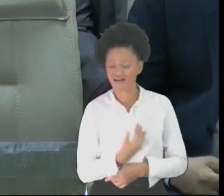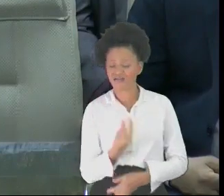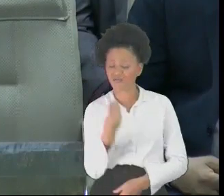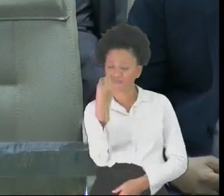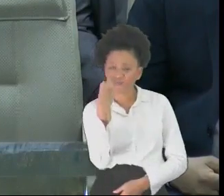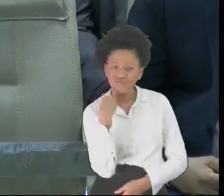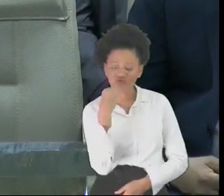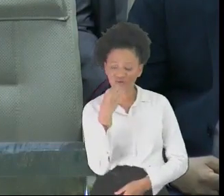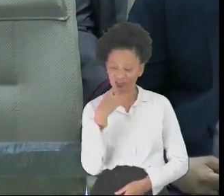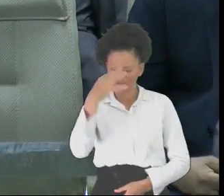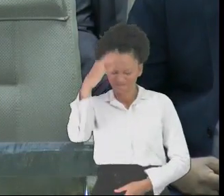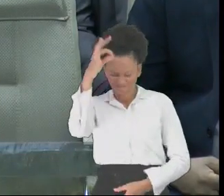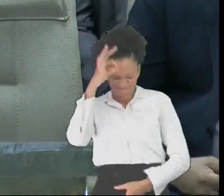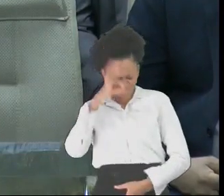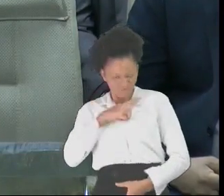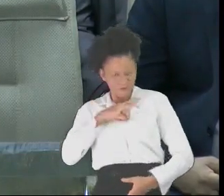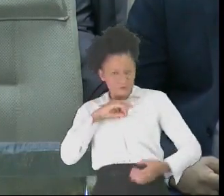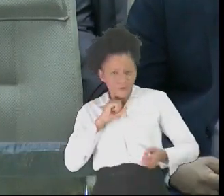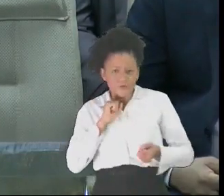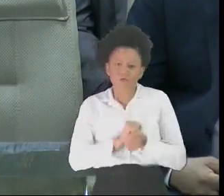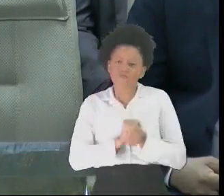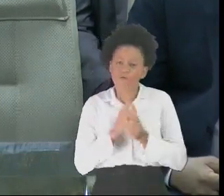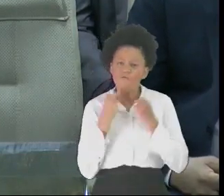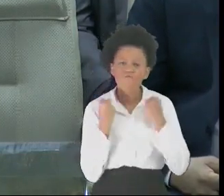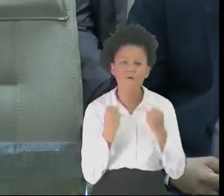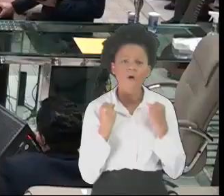tem um ser onipotente.